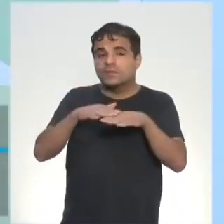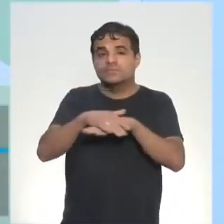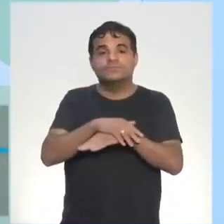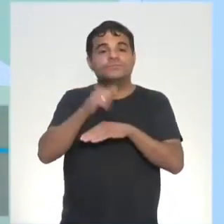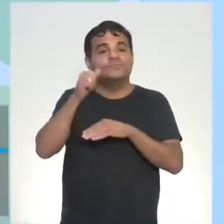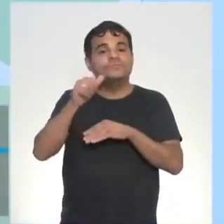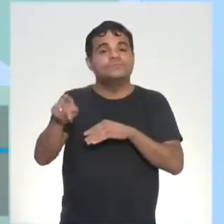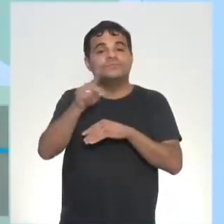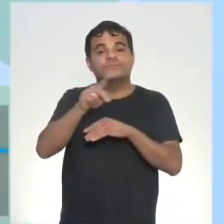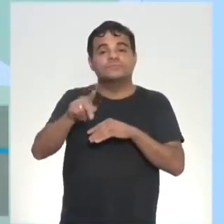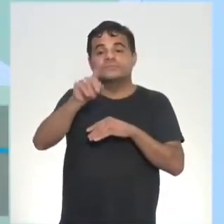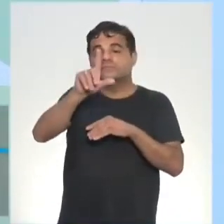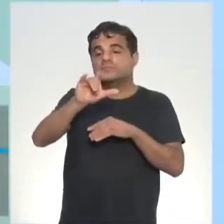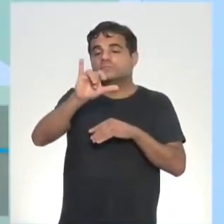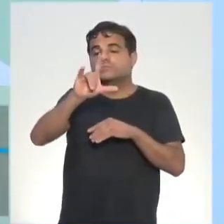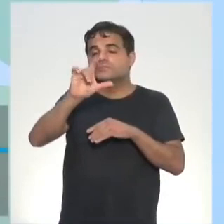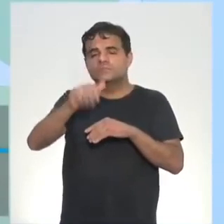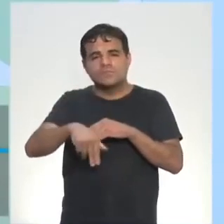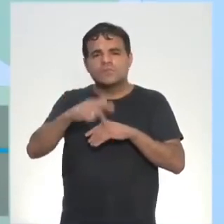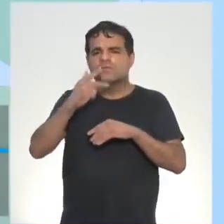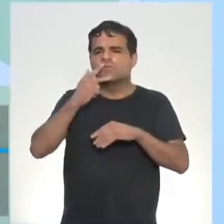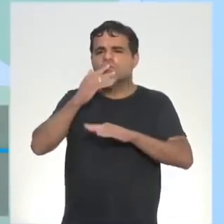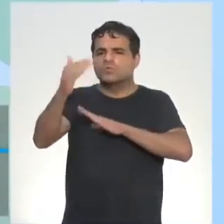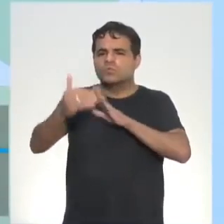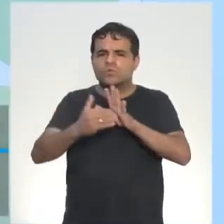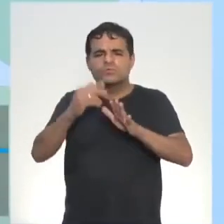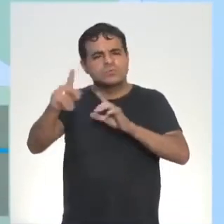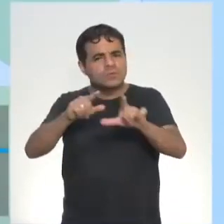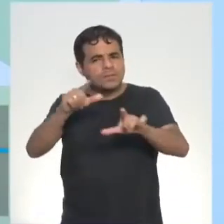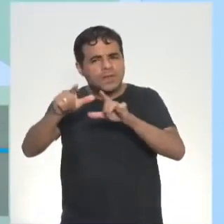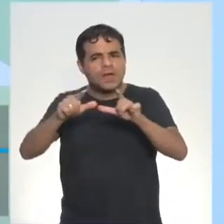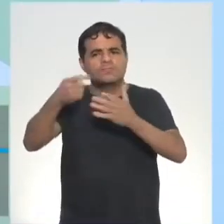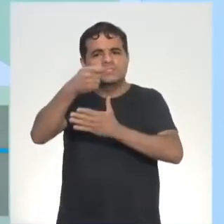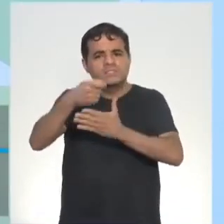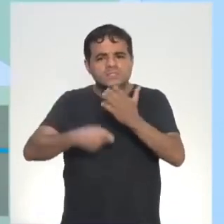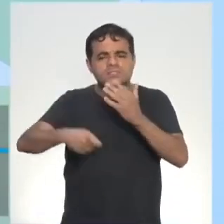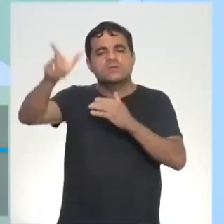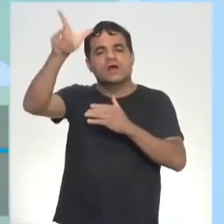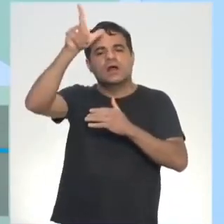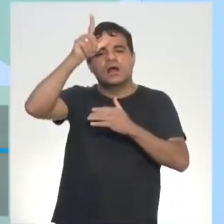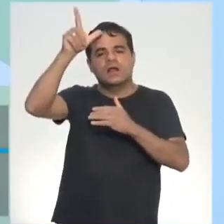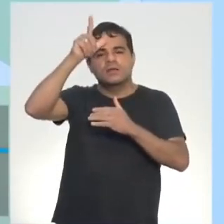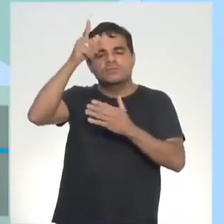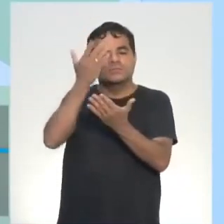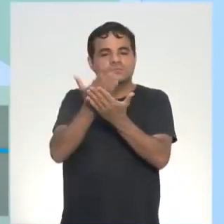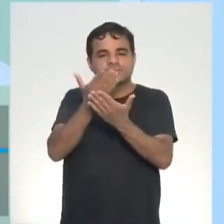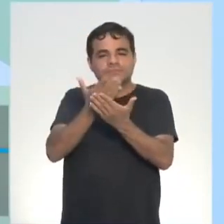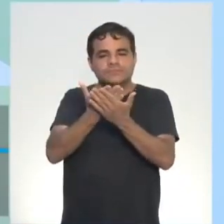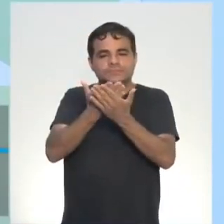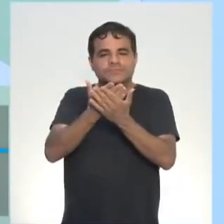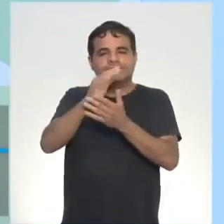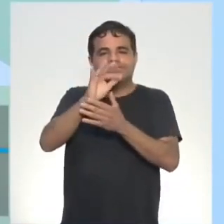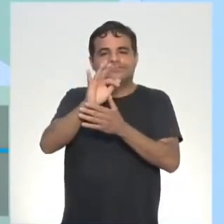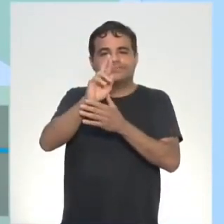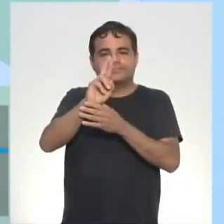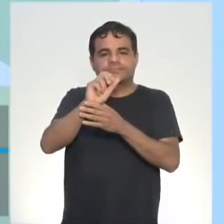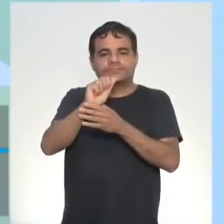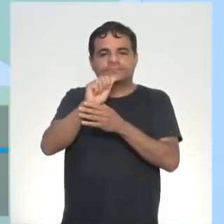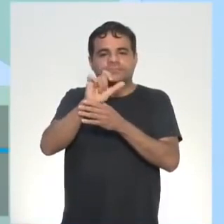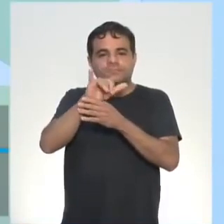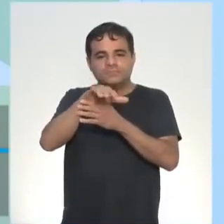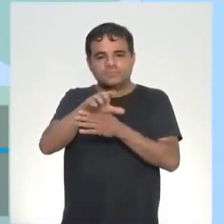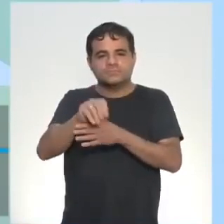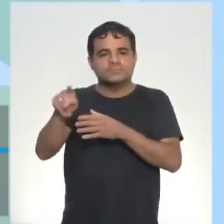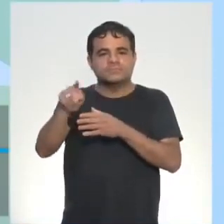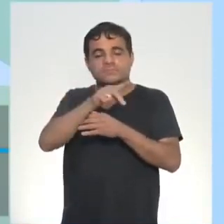professora Lilian, o seu trabalho foi todo escrito em alemão, né? Ela falou aqui da Escola Estadual Exato. Francisco, né? Aí